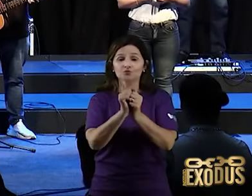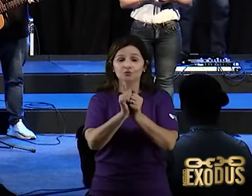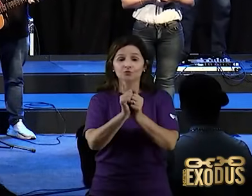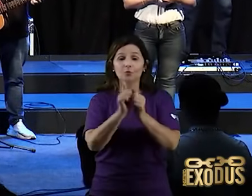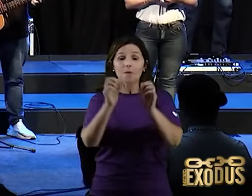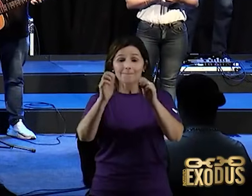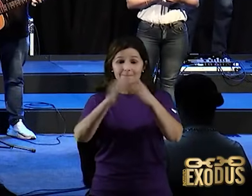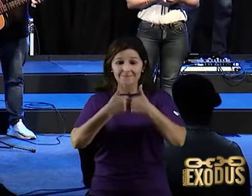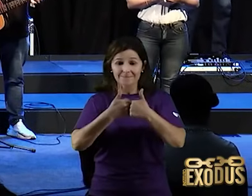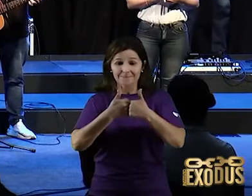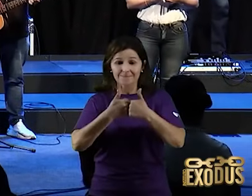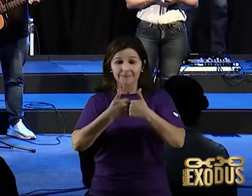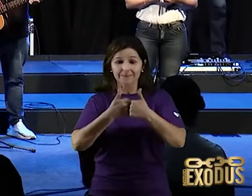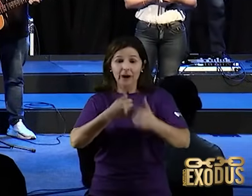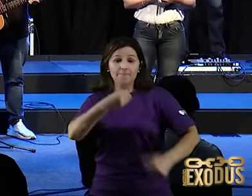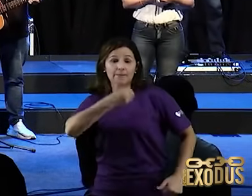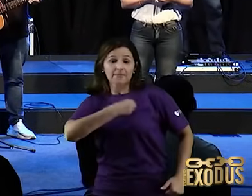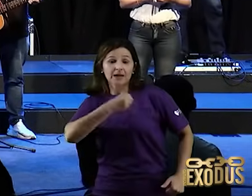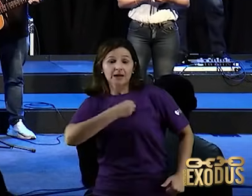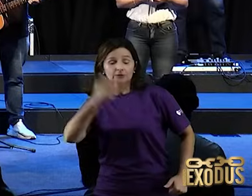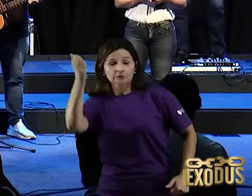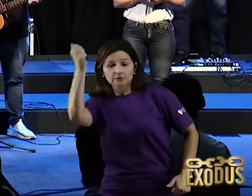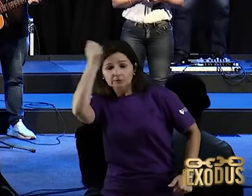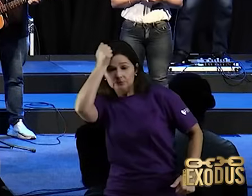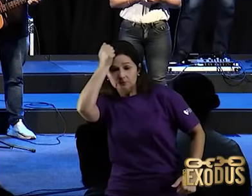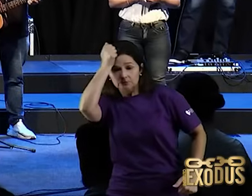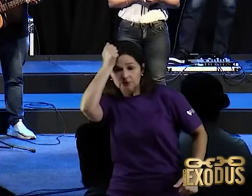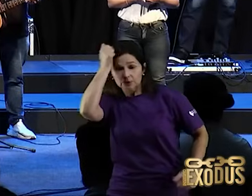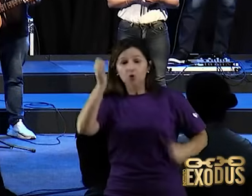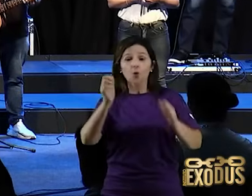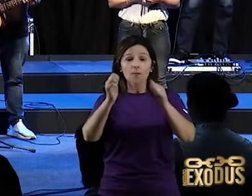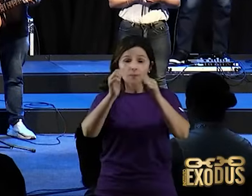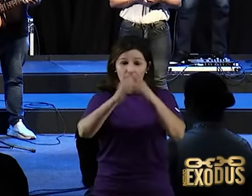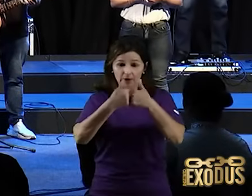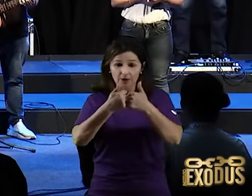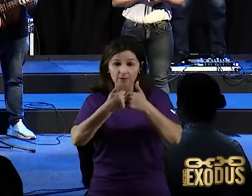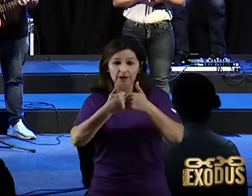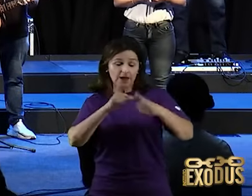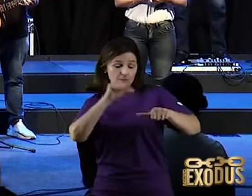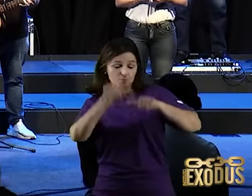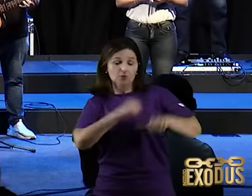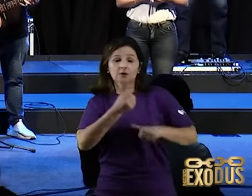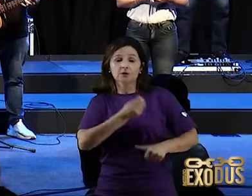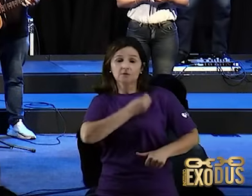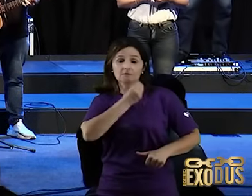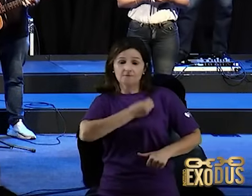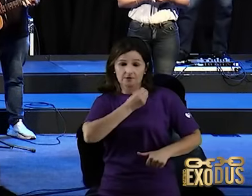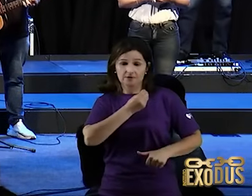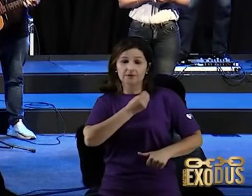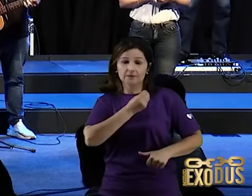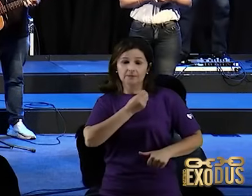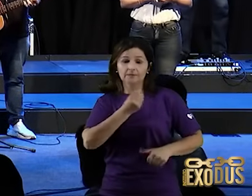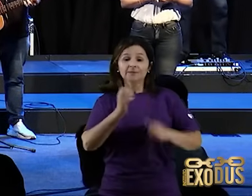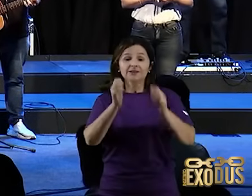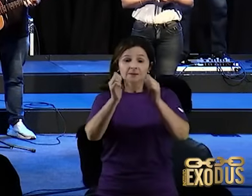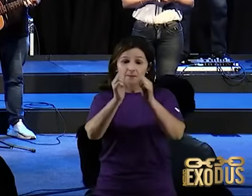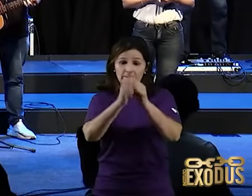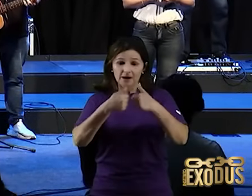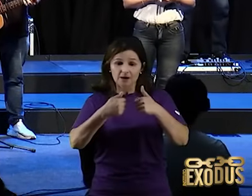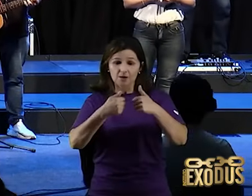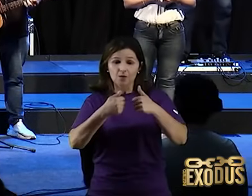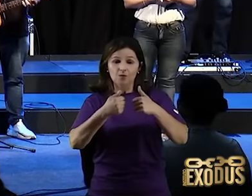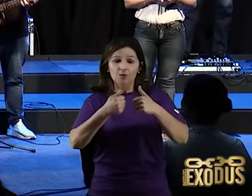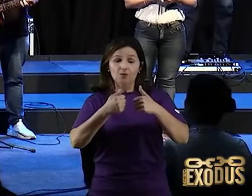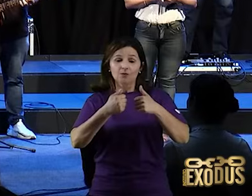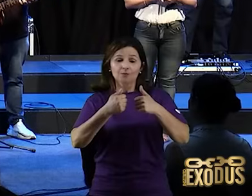arrependidos esse pão aqui é para quem quer mudar de vida esse pão aqui é para gente que já foi Salva esse pão aqui